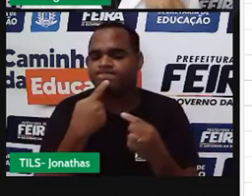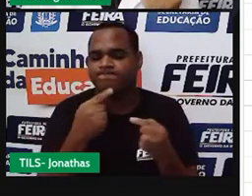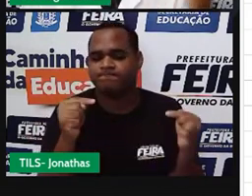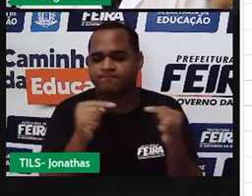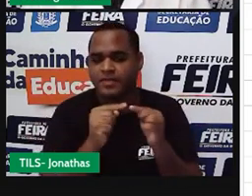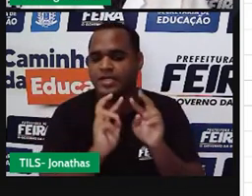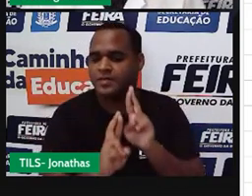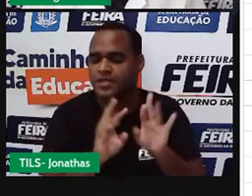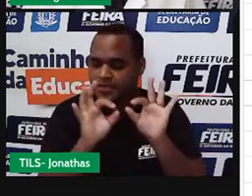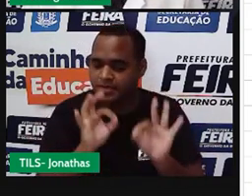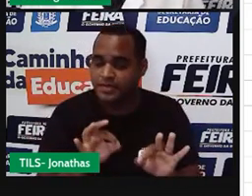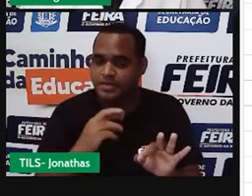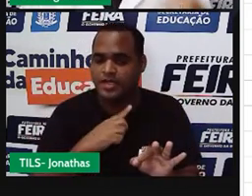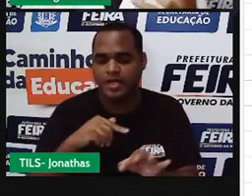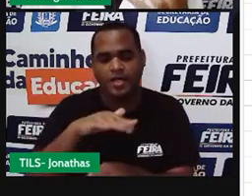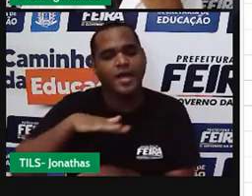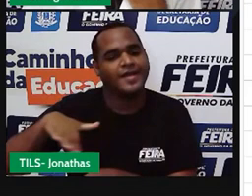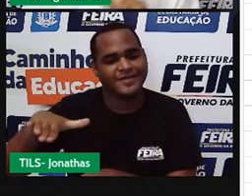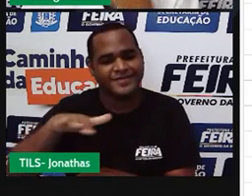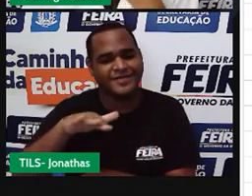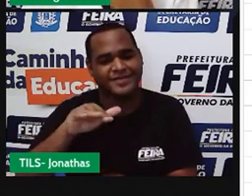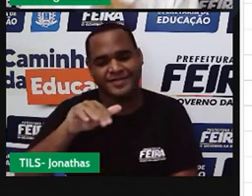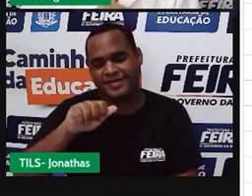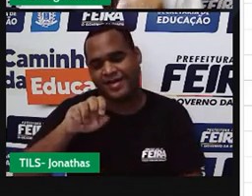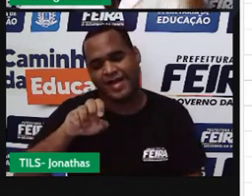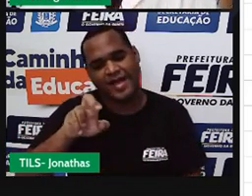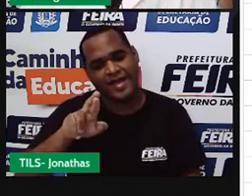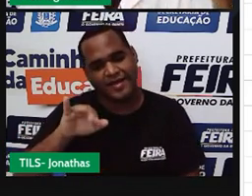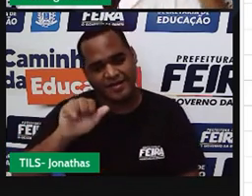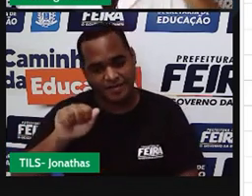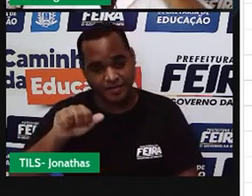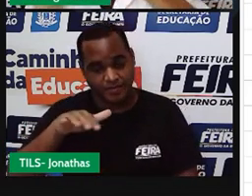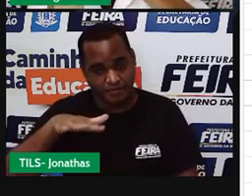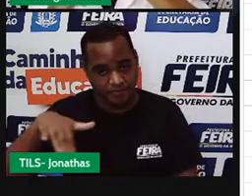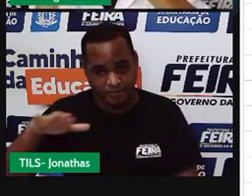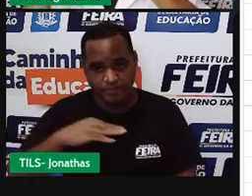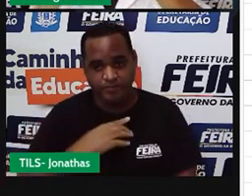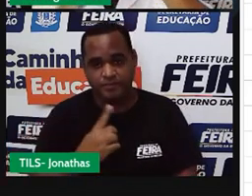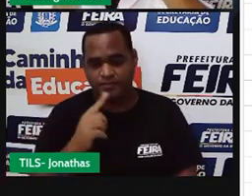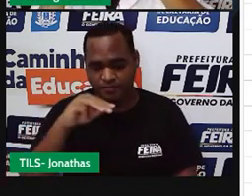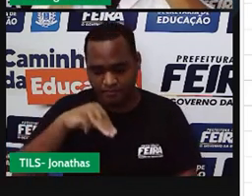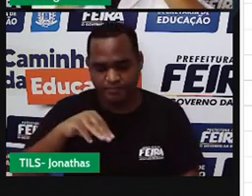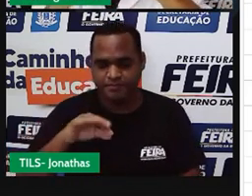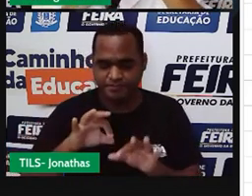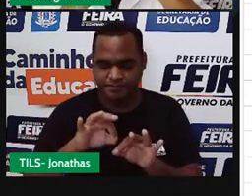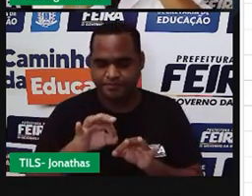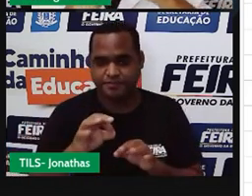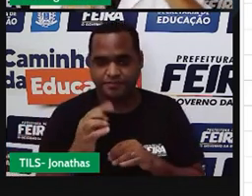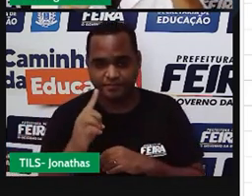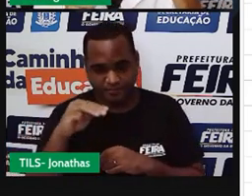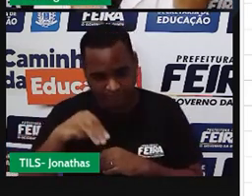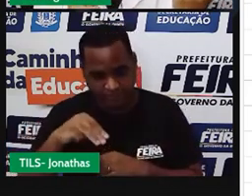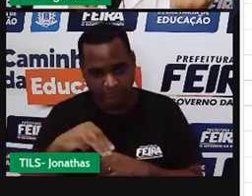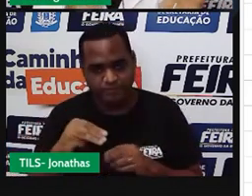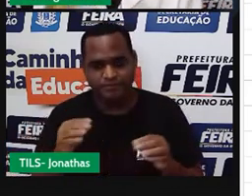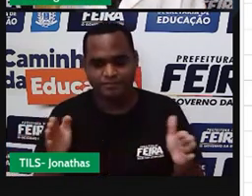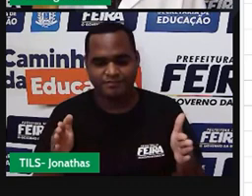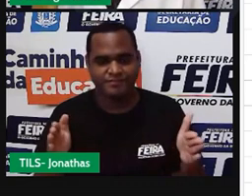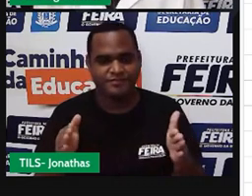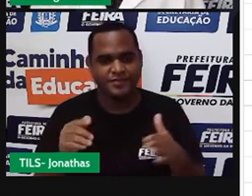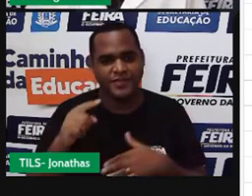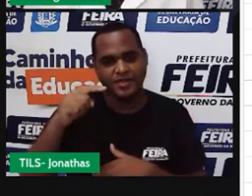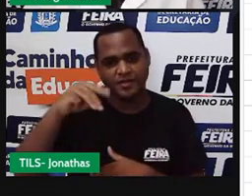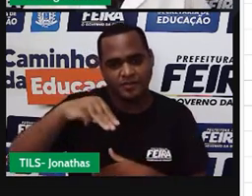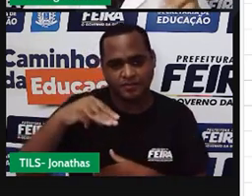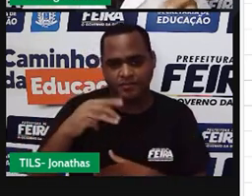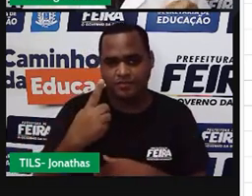a área desse terreno com uma placa de grama é um metro por 1 metro tá 1m